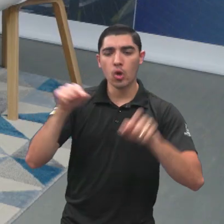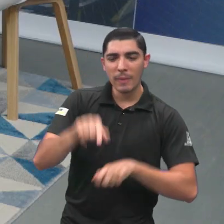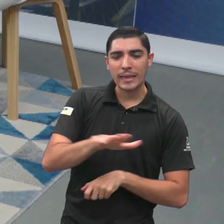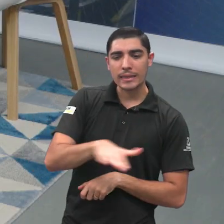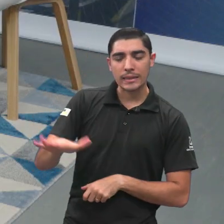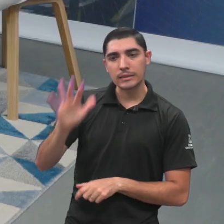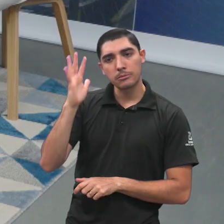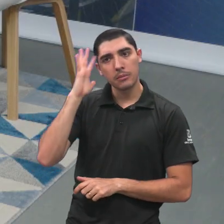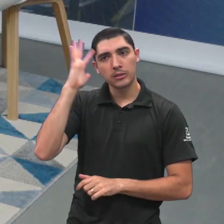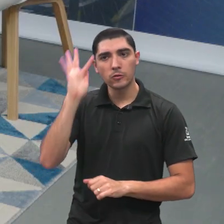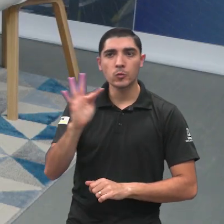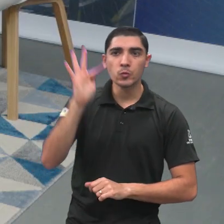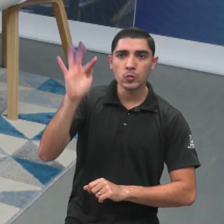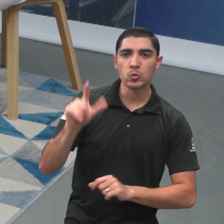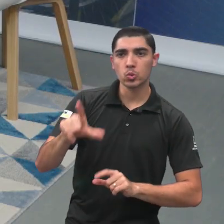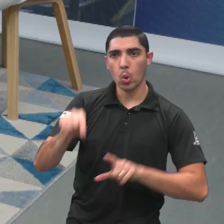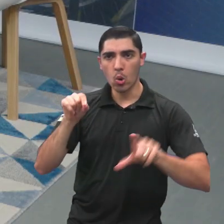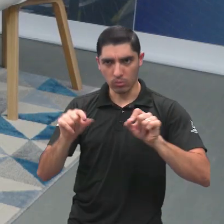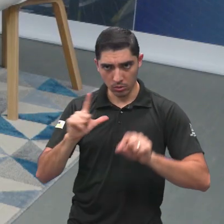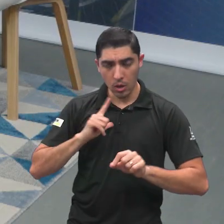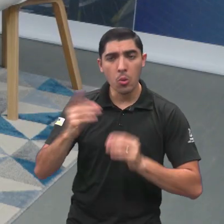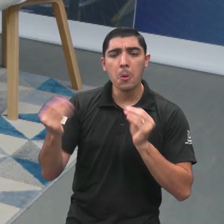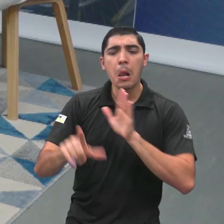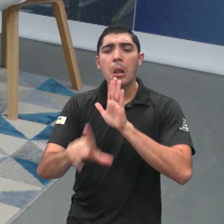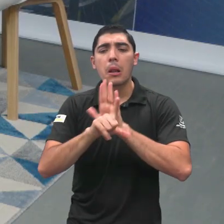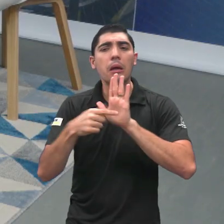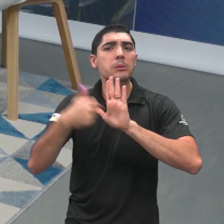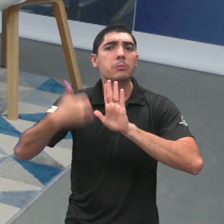né? Essa participação na prática, doutora?